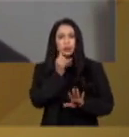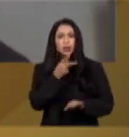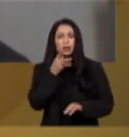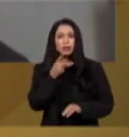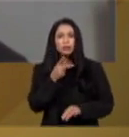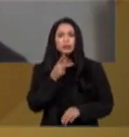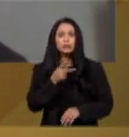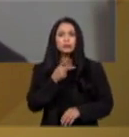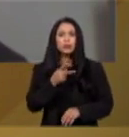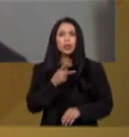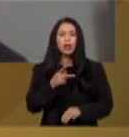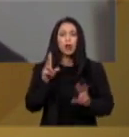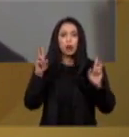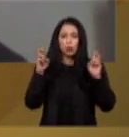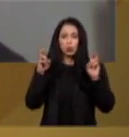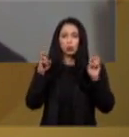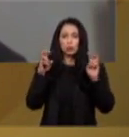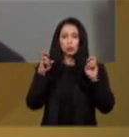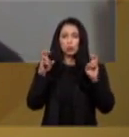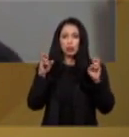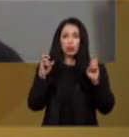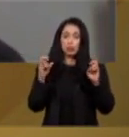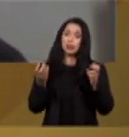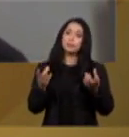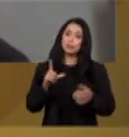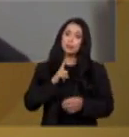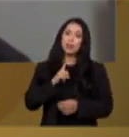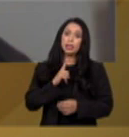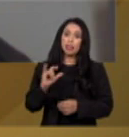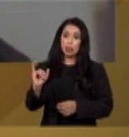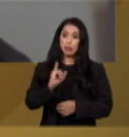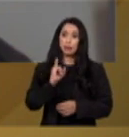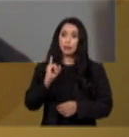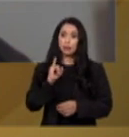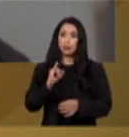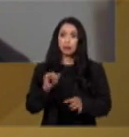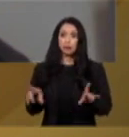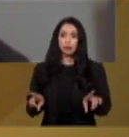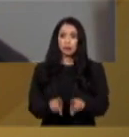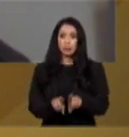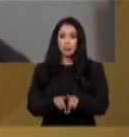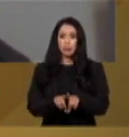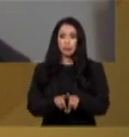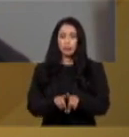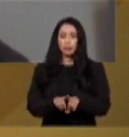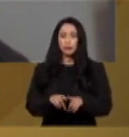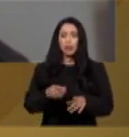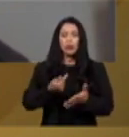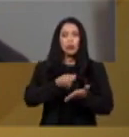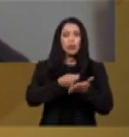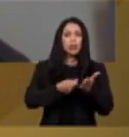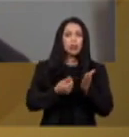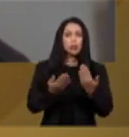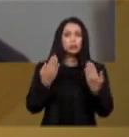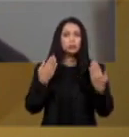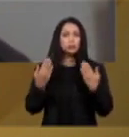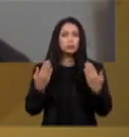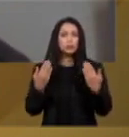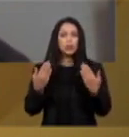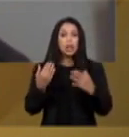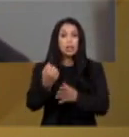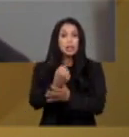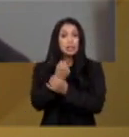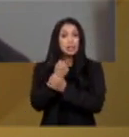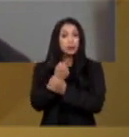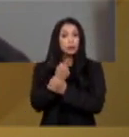tema periférico que hoje é muito importante, que é efetivamente o relativo à segurança